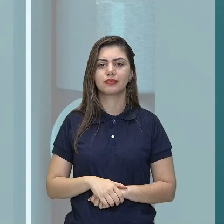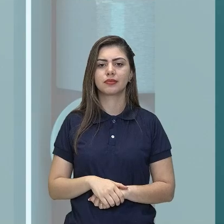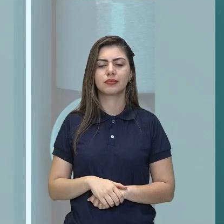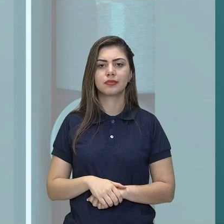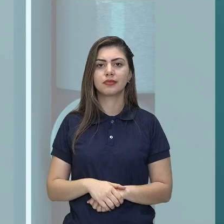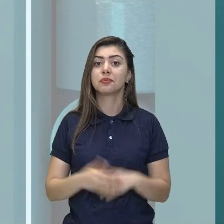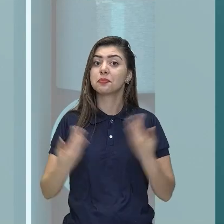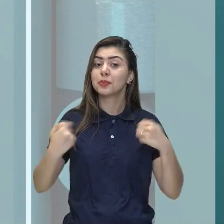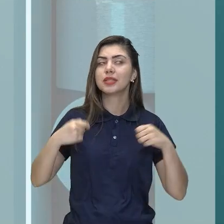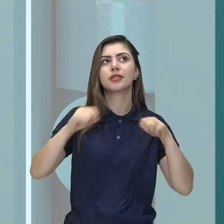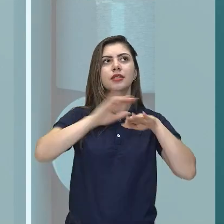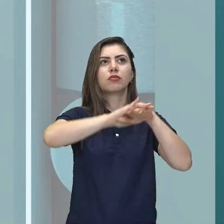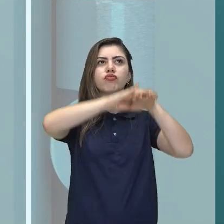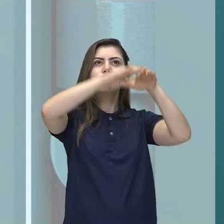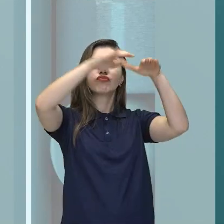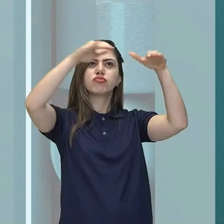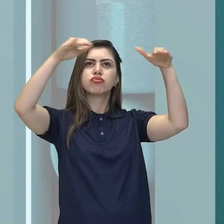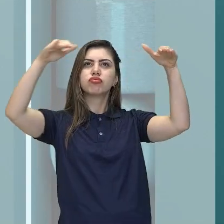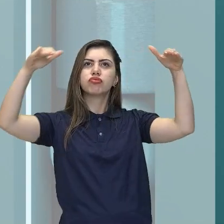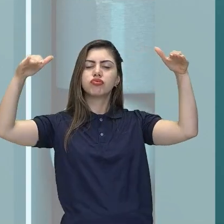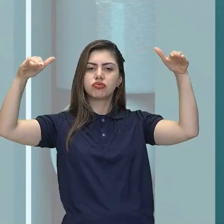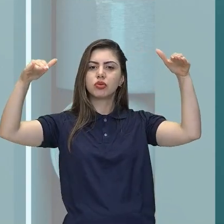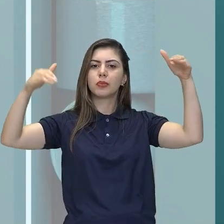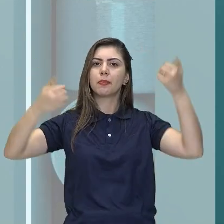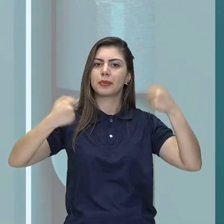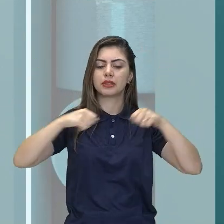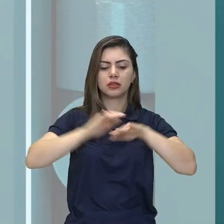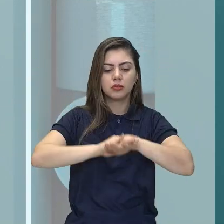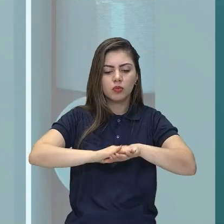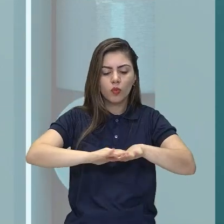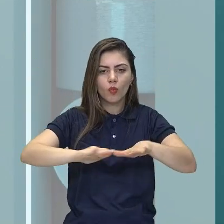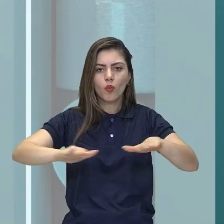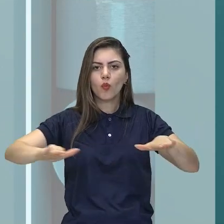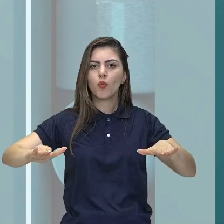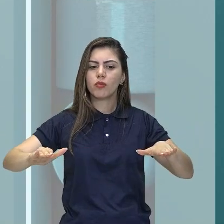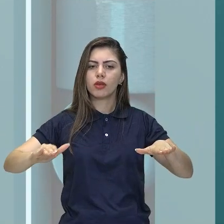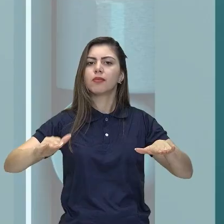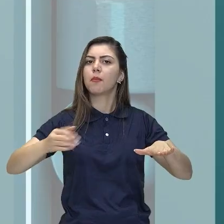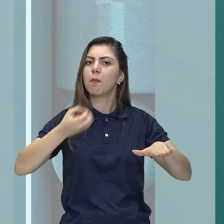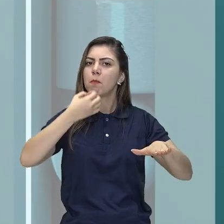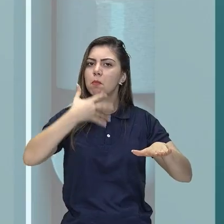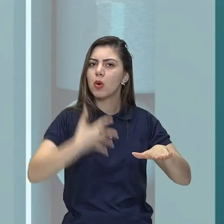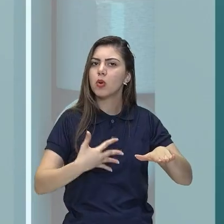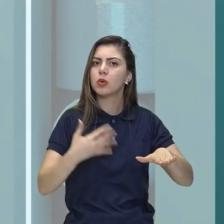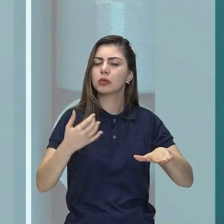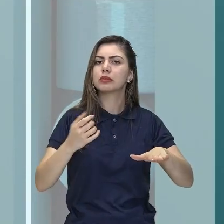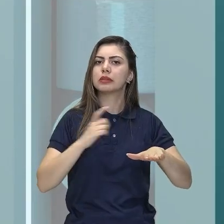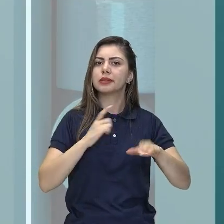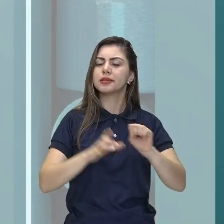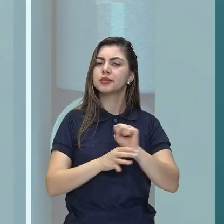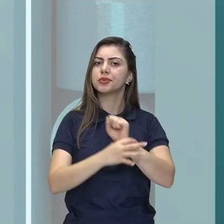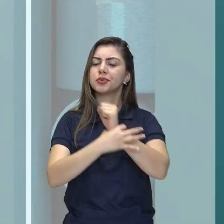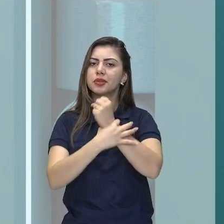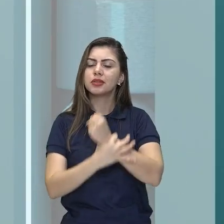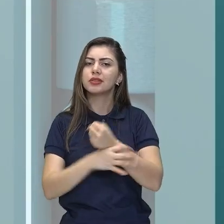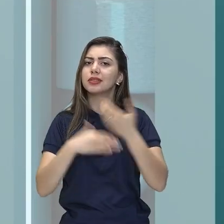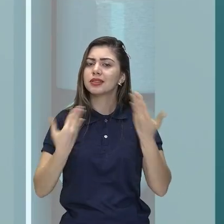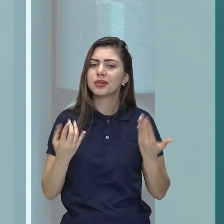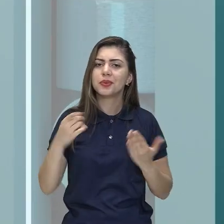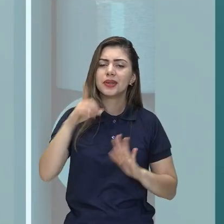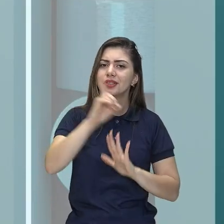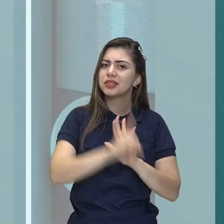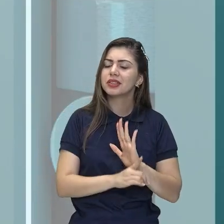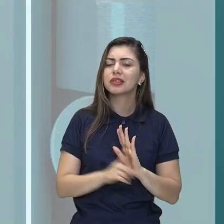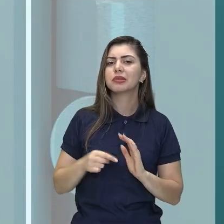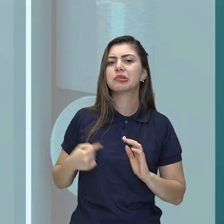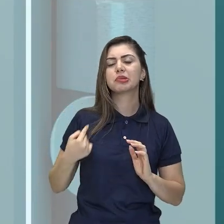uma cobertura no mínimo, né, com um chão bem acimentado, com segurança. Então, é necessário